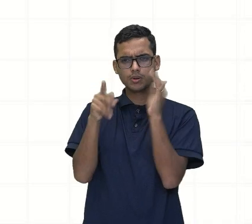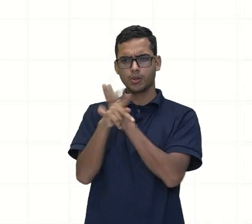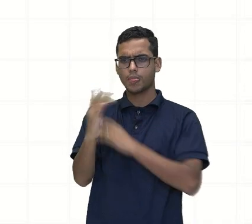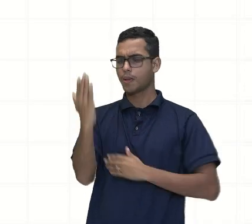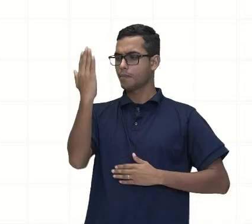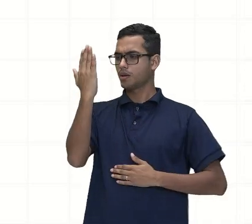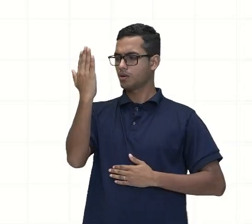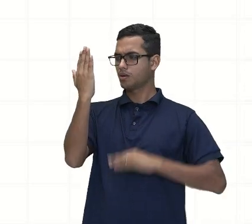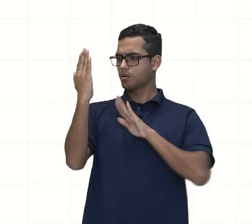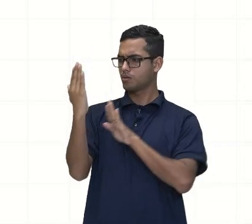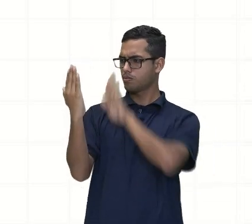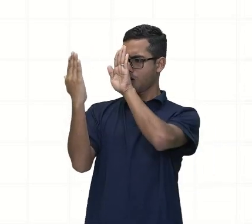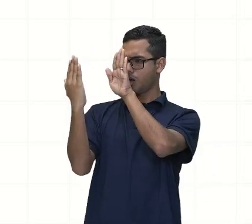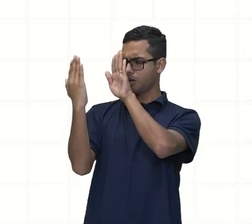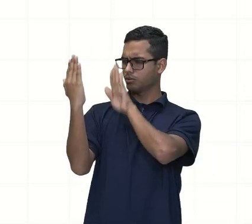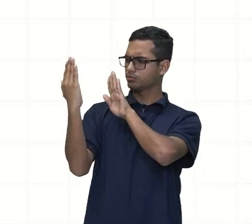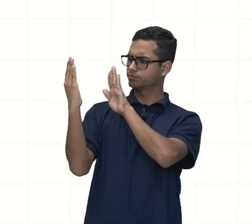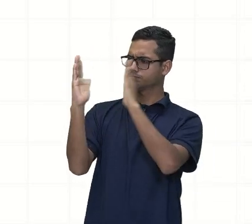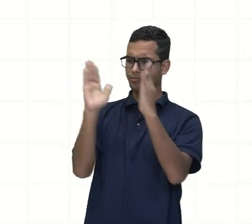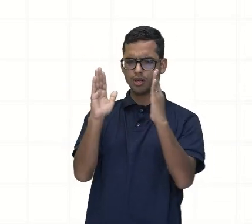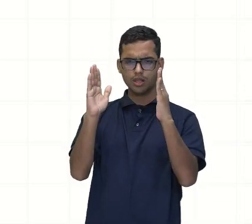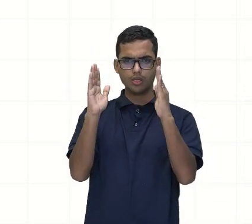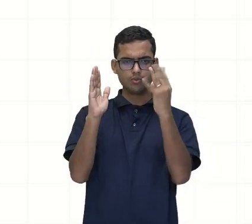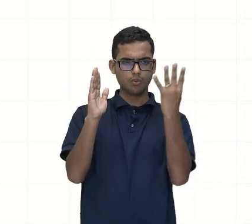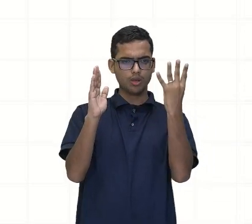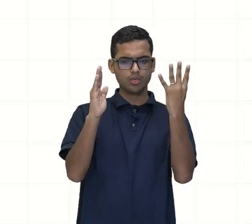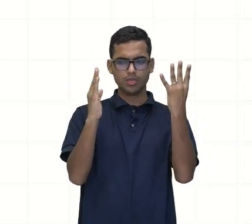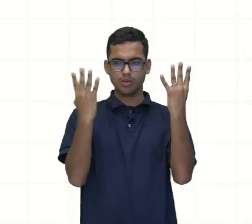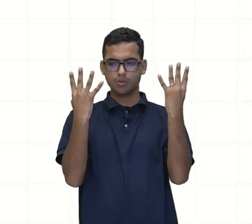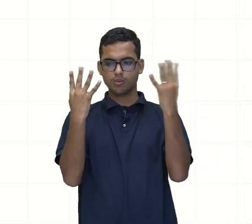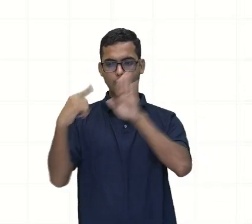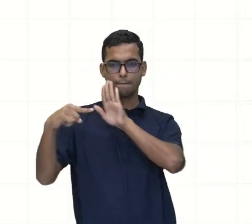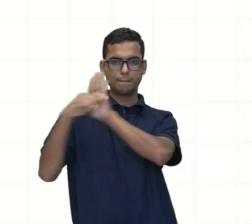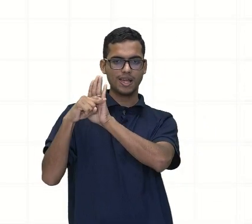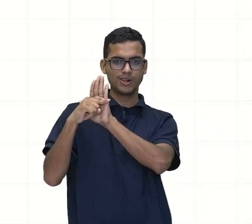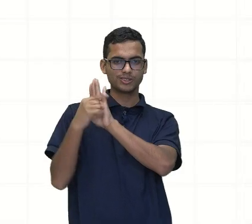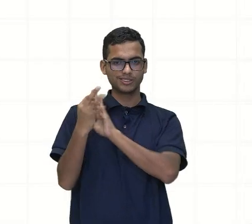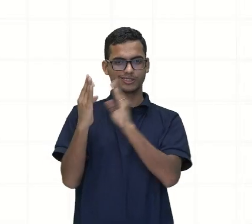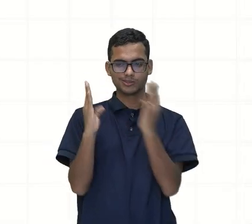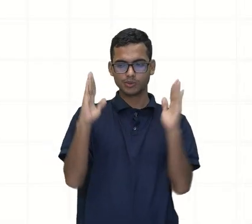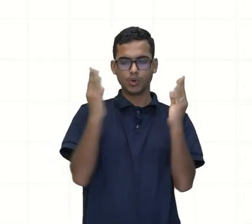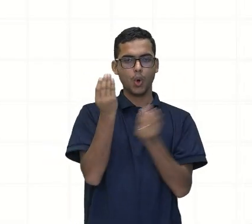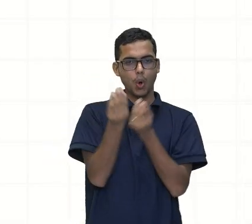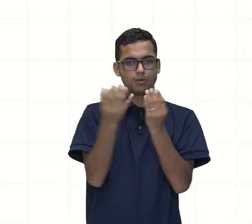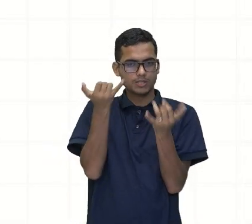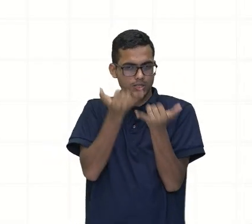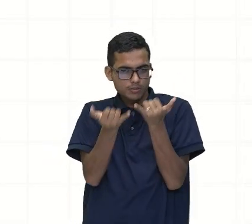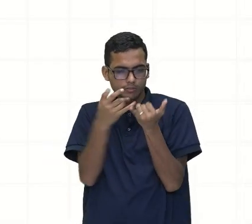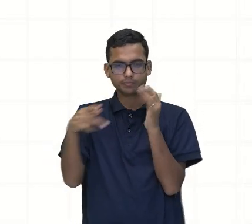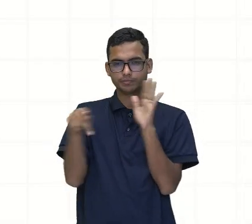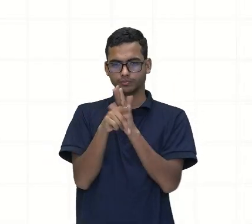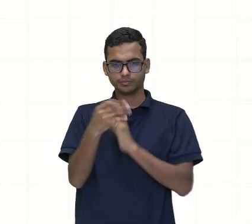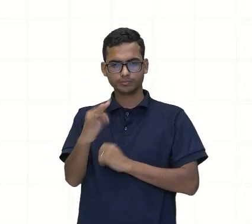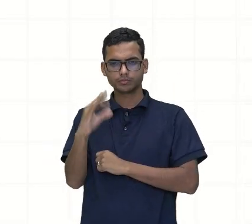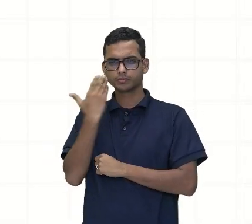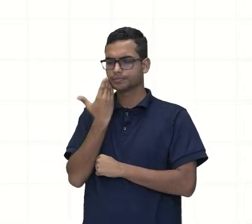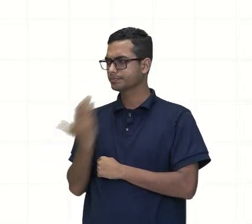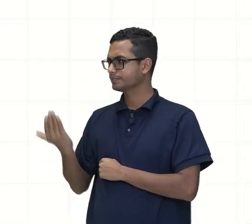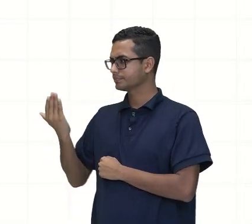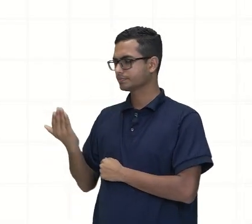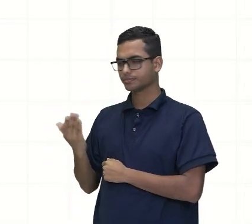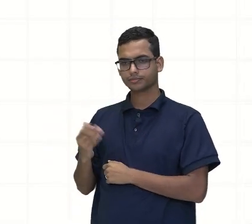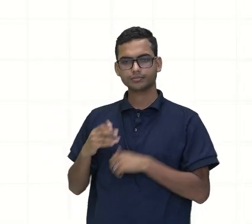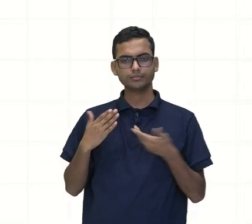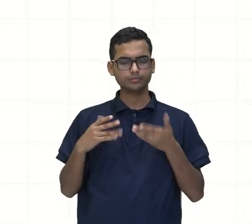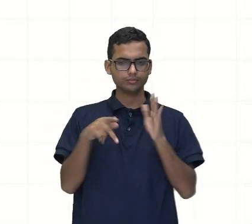bem aqui no meio do zero, vai ficar como se fosse um espelho. E quem é que está na mesma direção